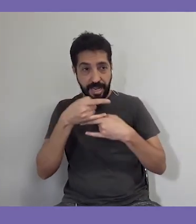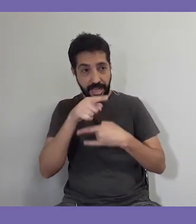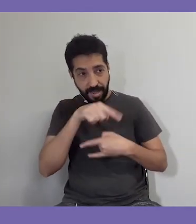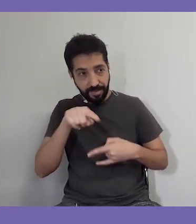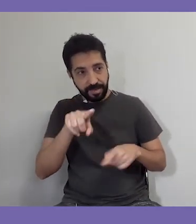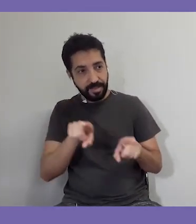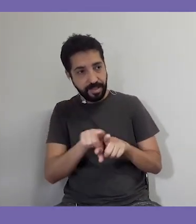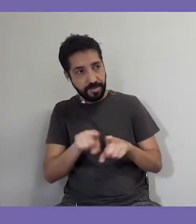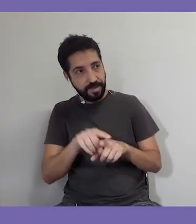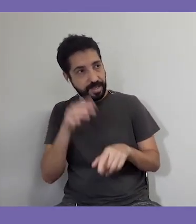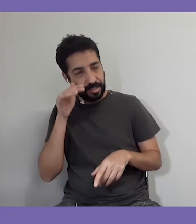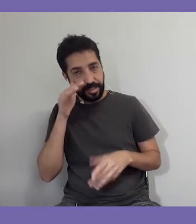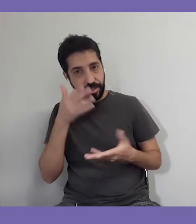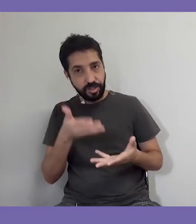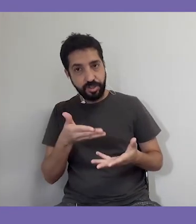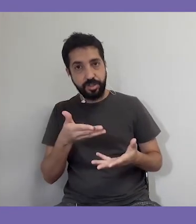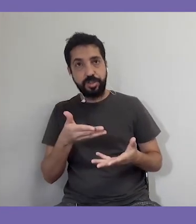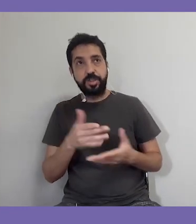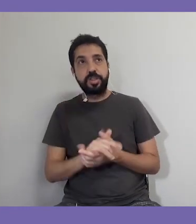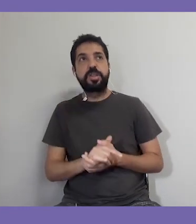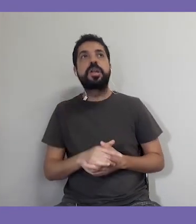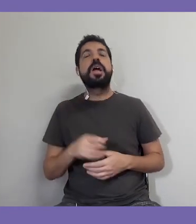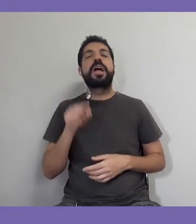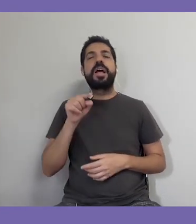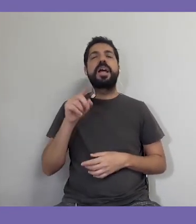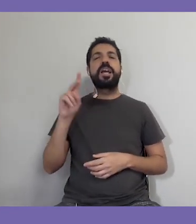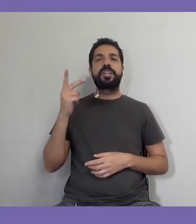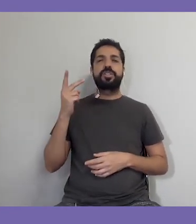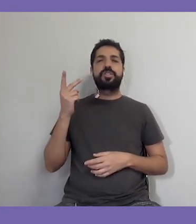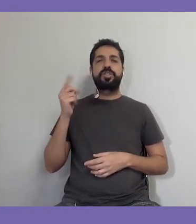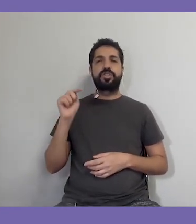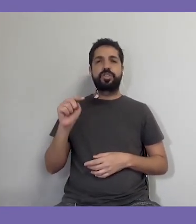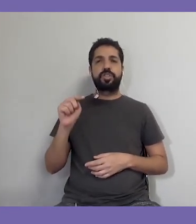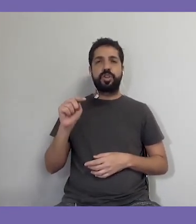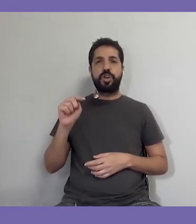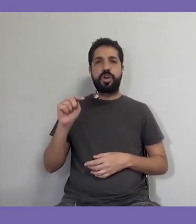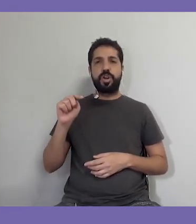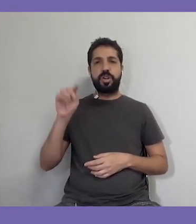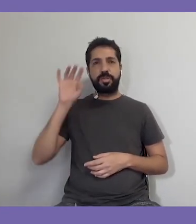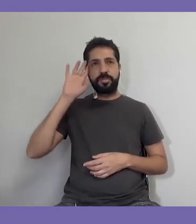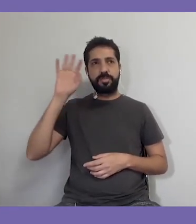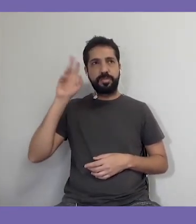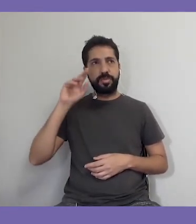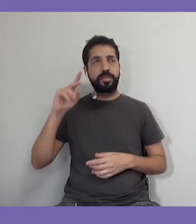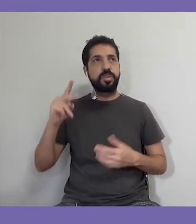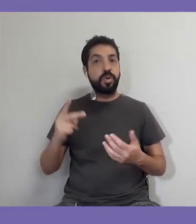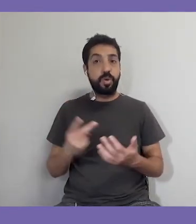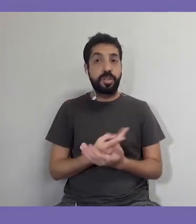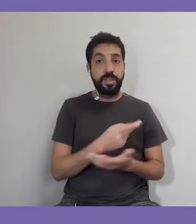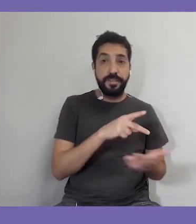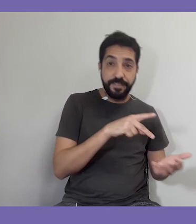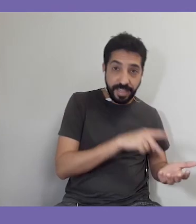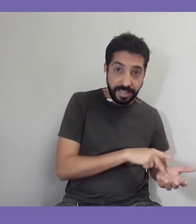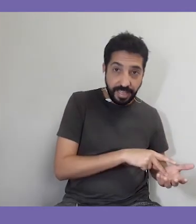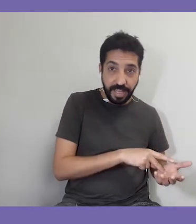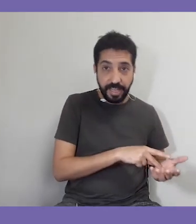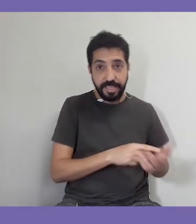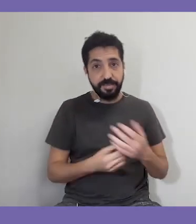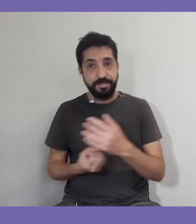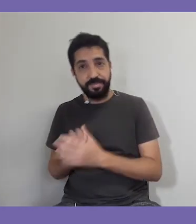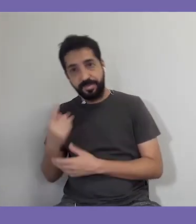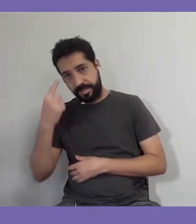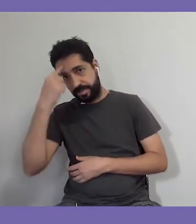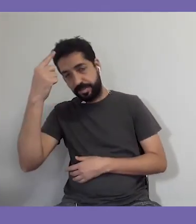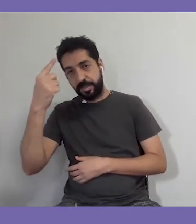a live também. Ele Uhum, é uma ficção do Diogo Leite baseada num acontecimento real, que foi um